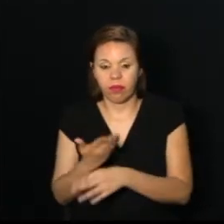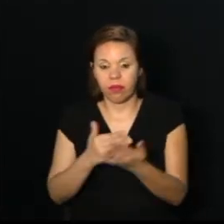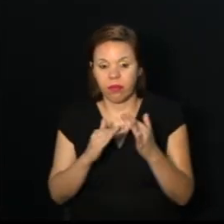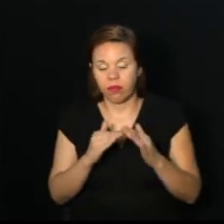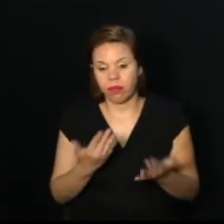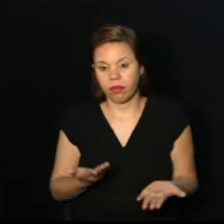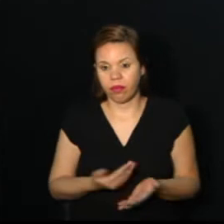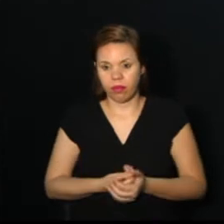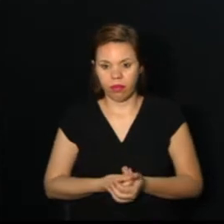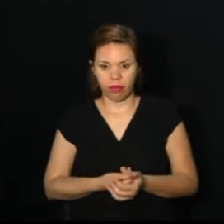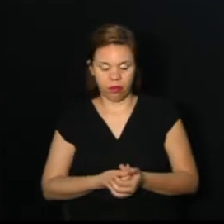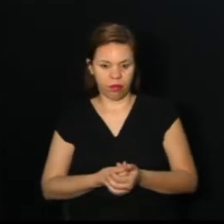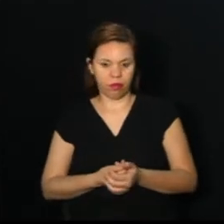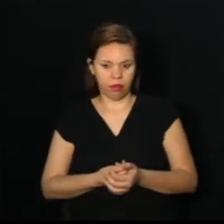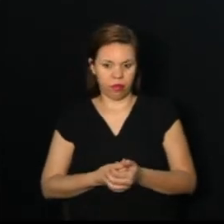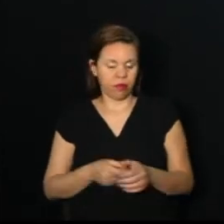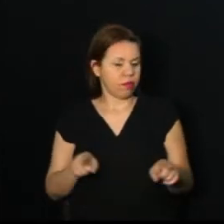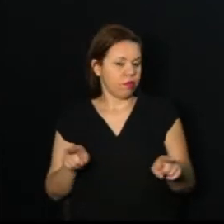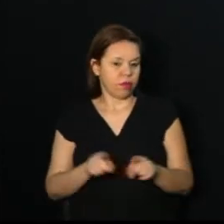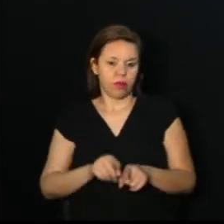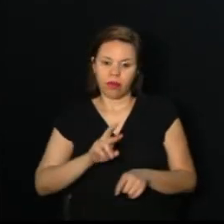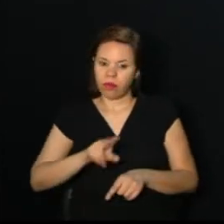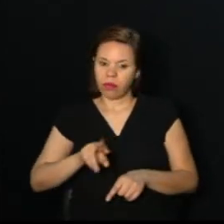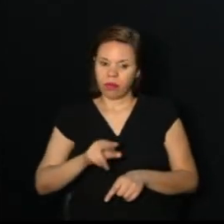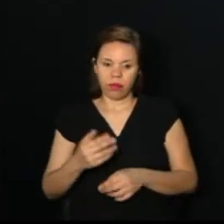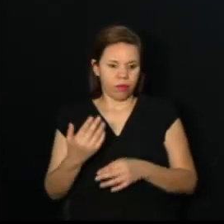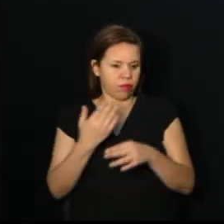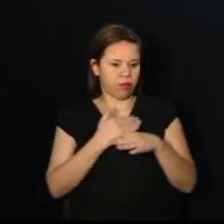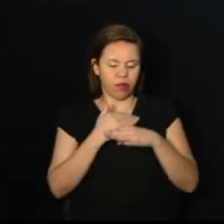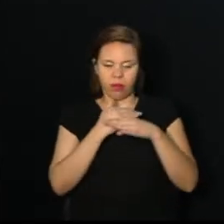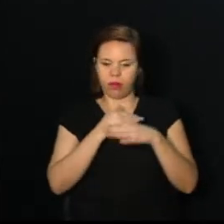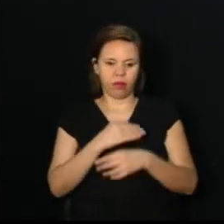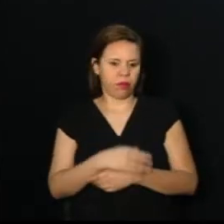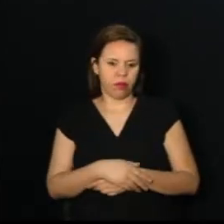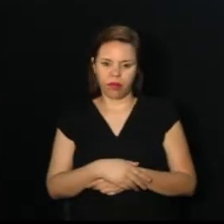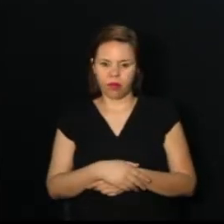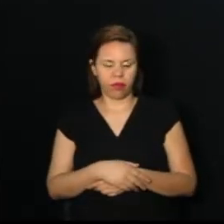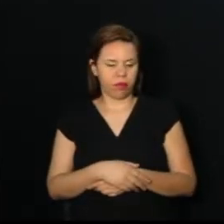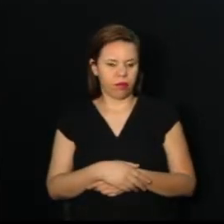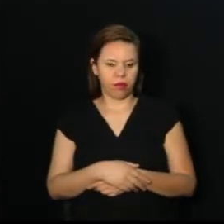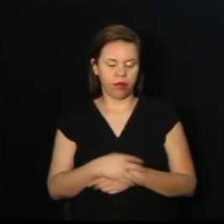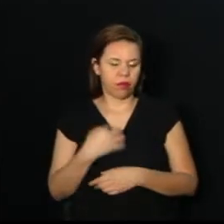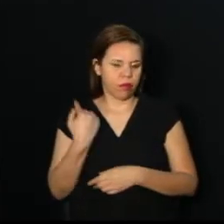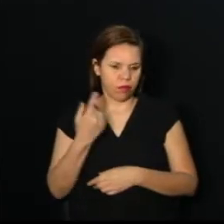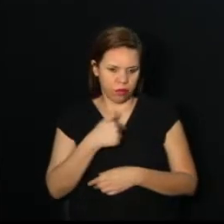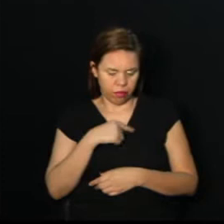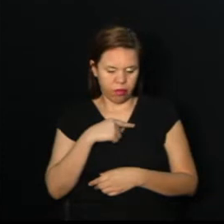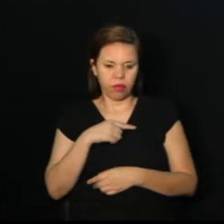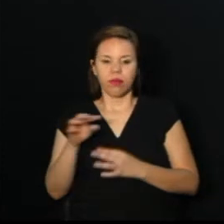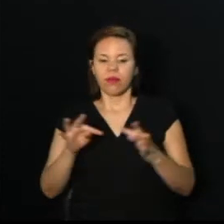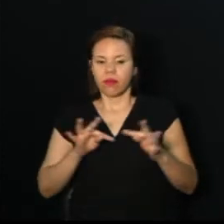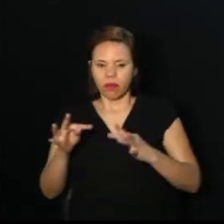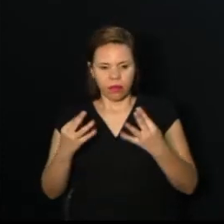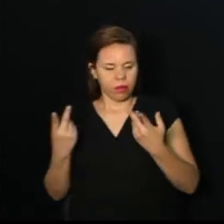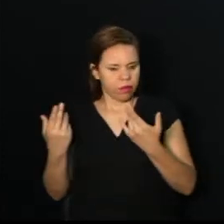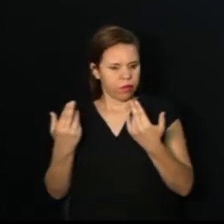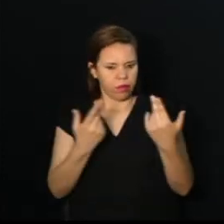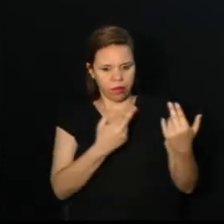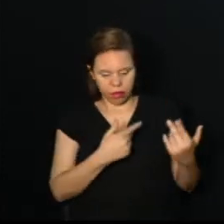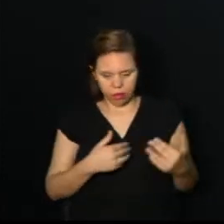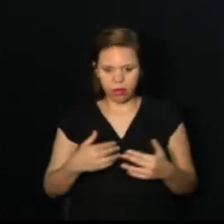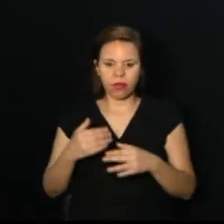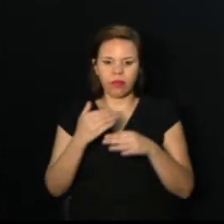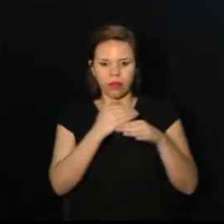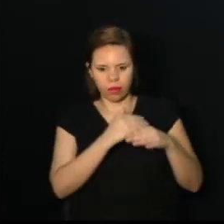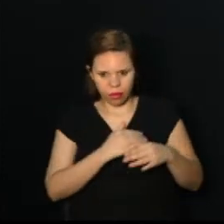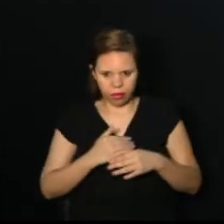escola, também não é igual. E a gente trata todas elas